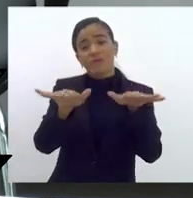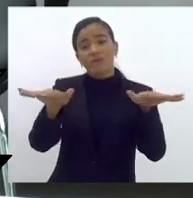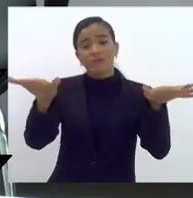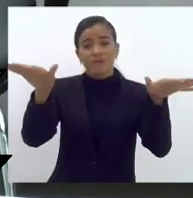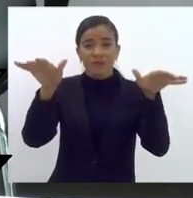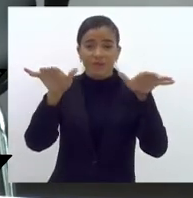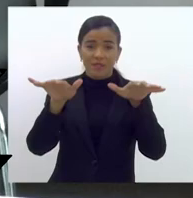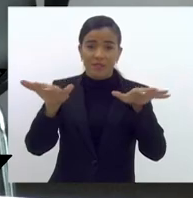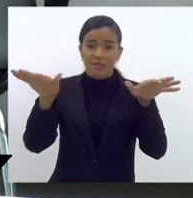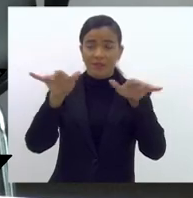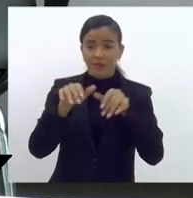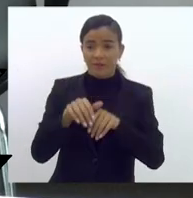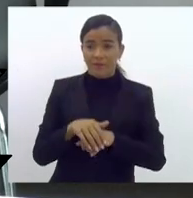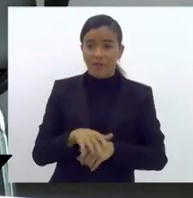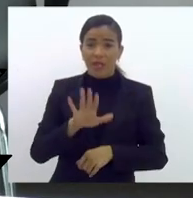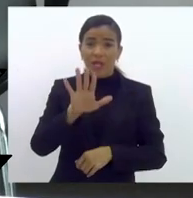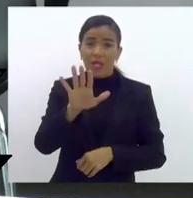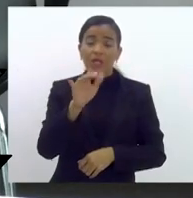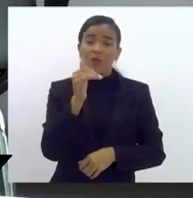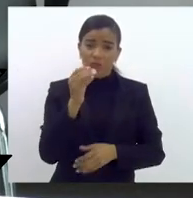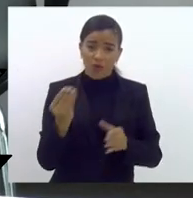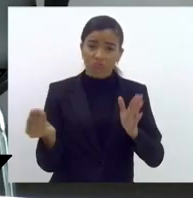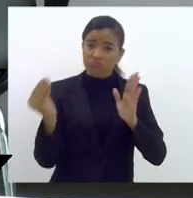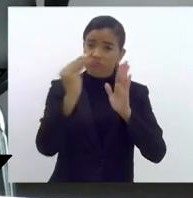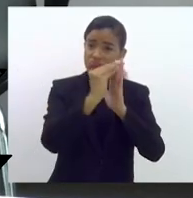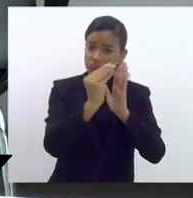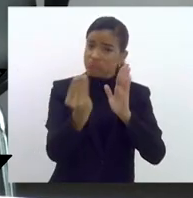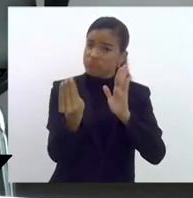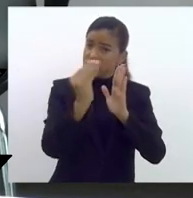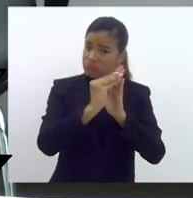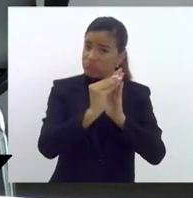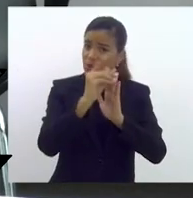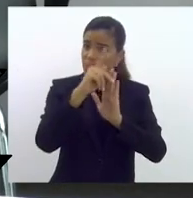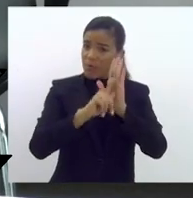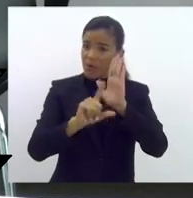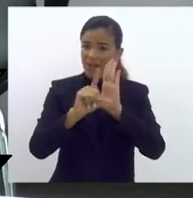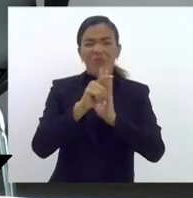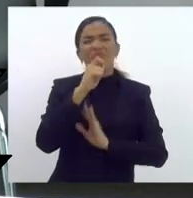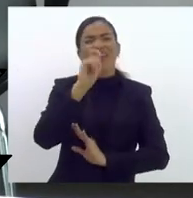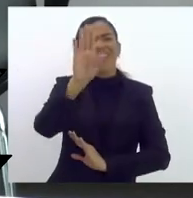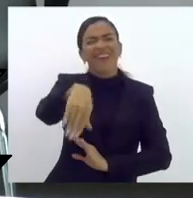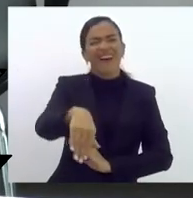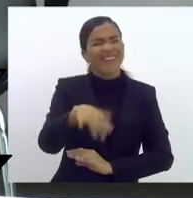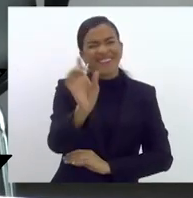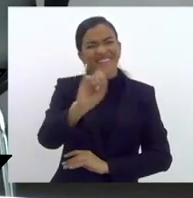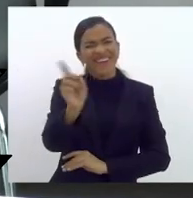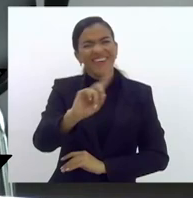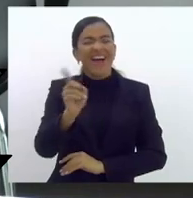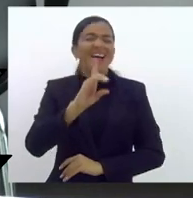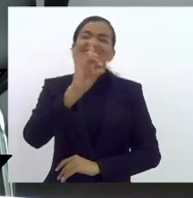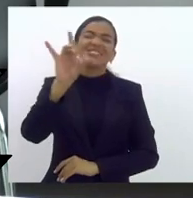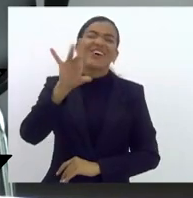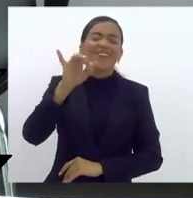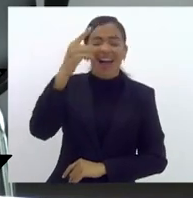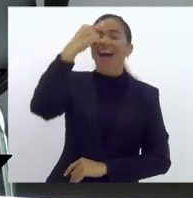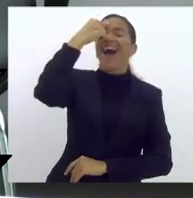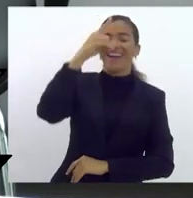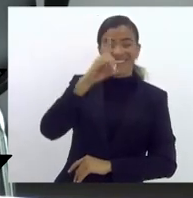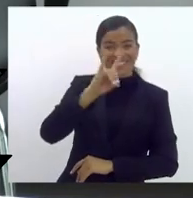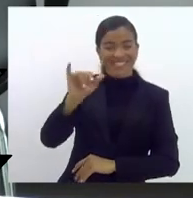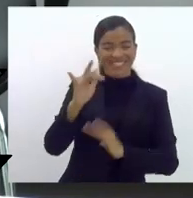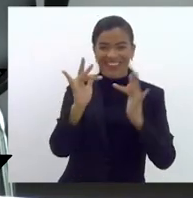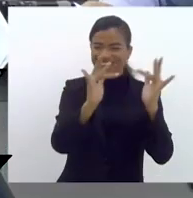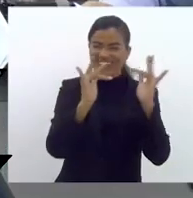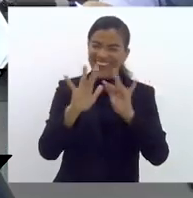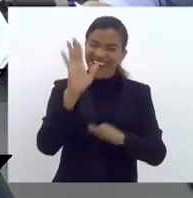o quê incluir incluir incluiu o projeto não tem projeto não só para lembrar que vai ter o Dia dos Namorados